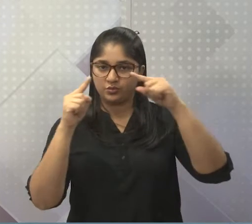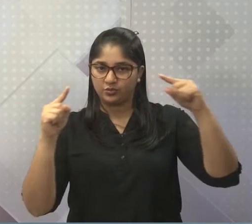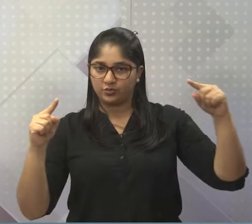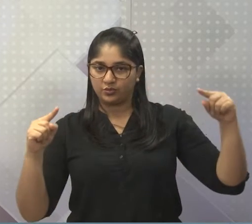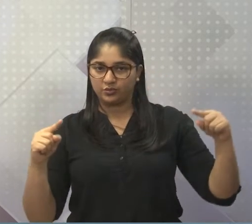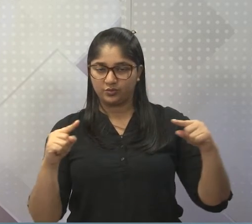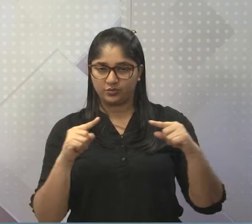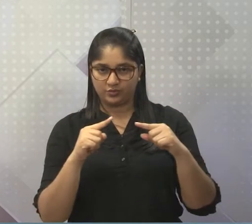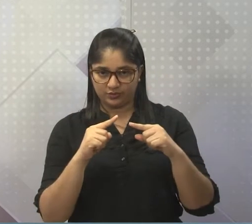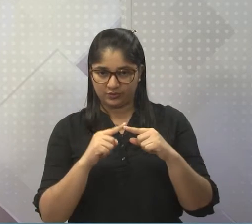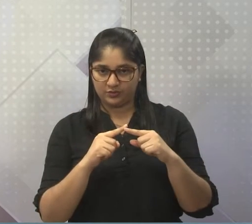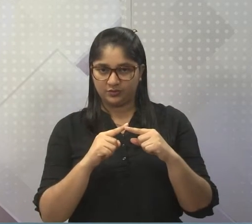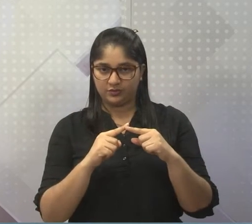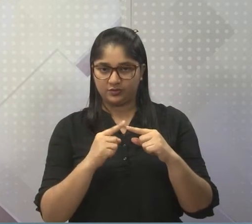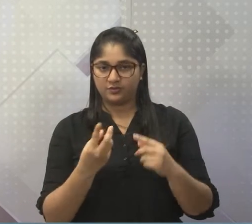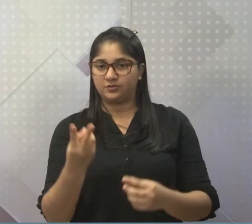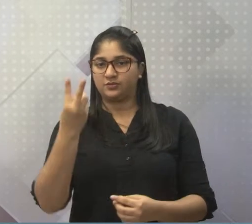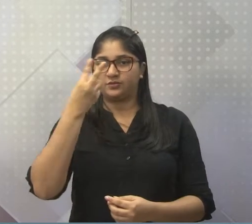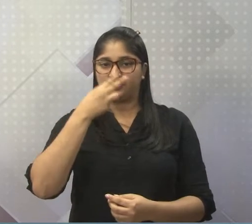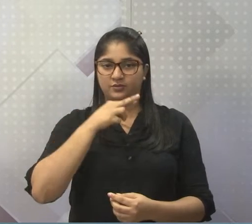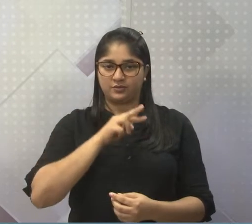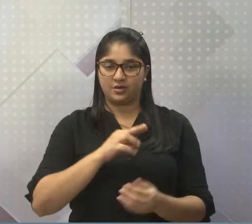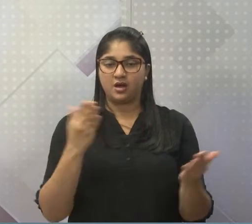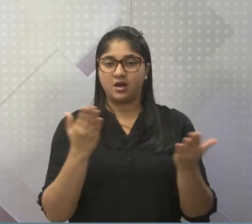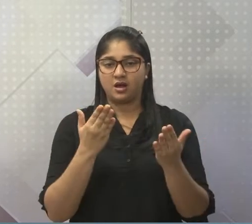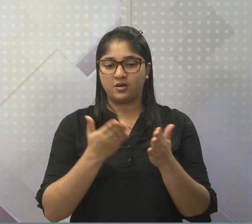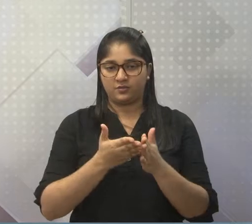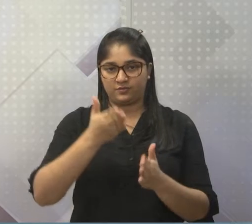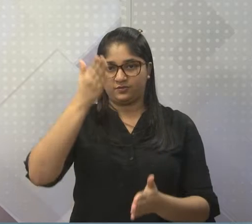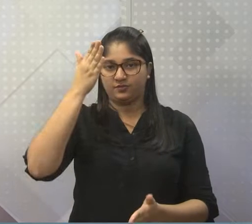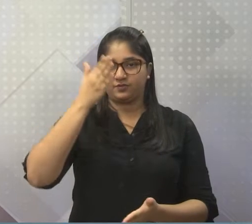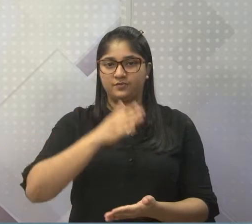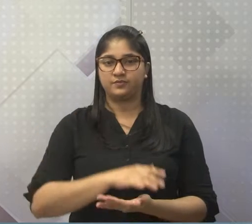vou repeti-lo em pé.